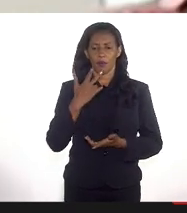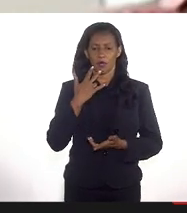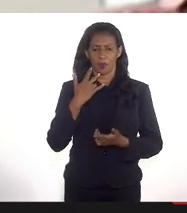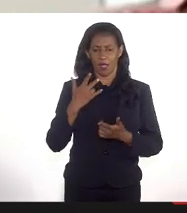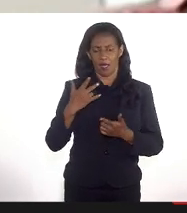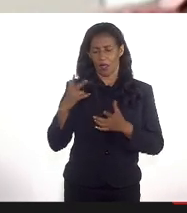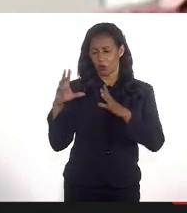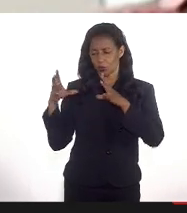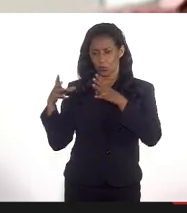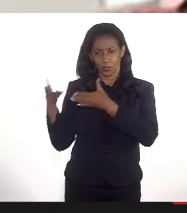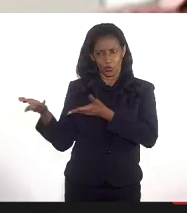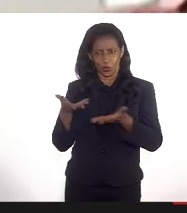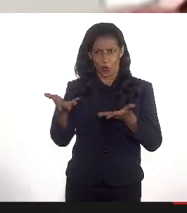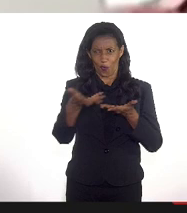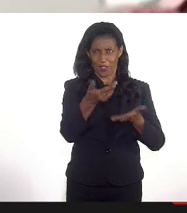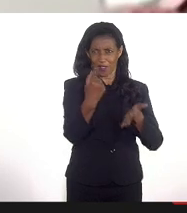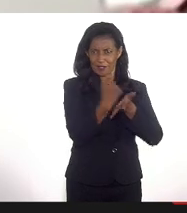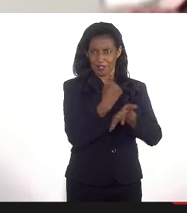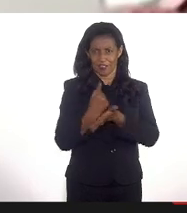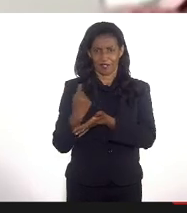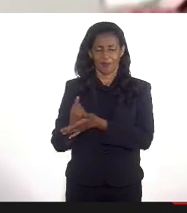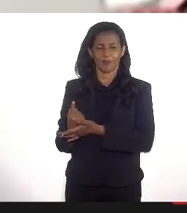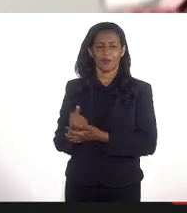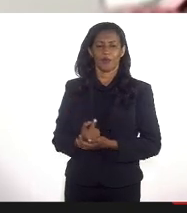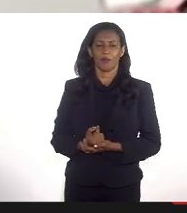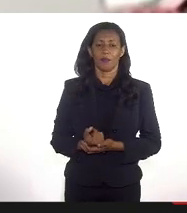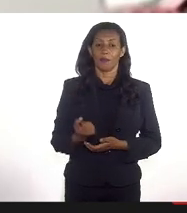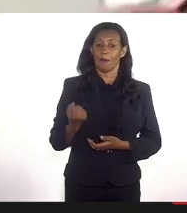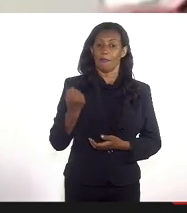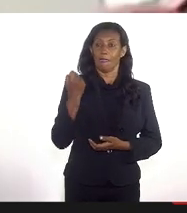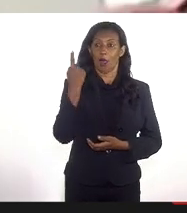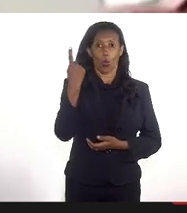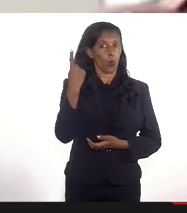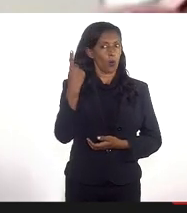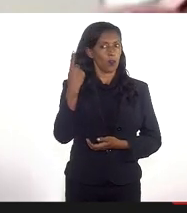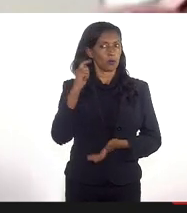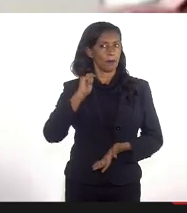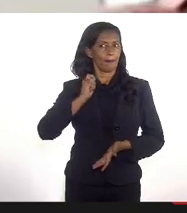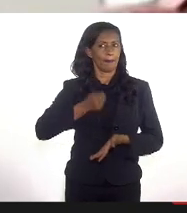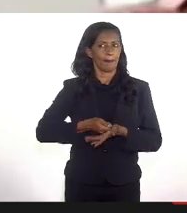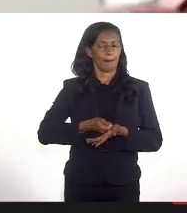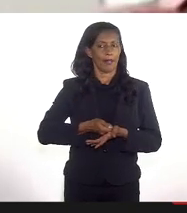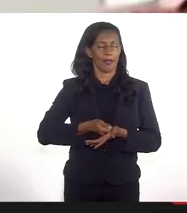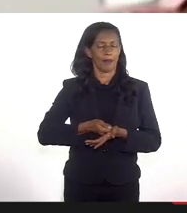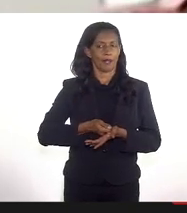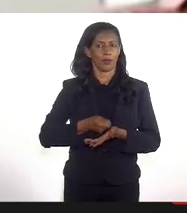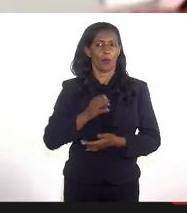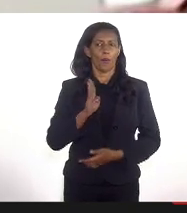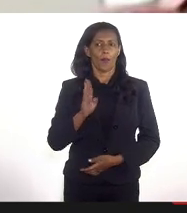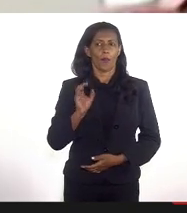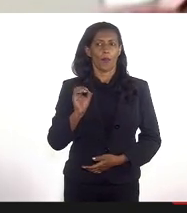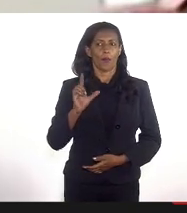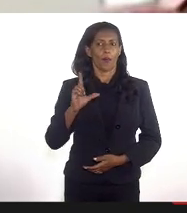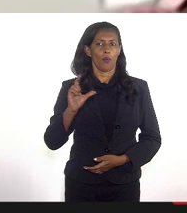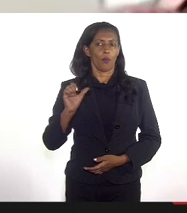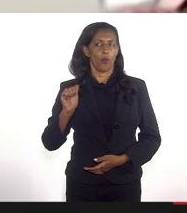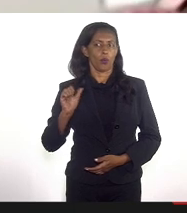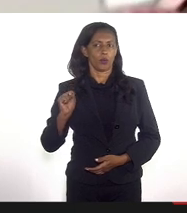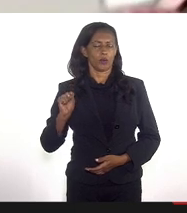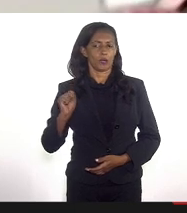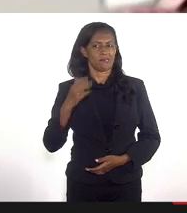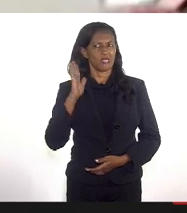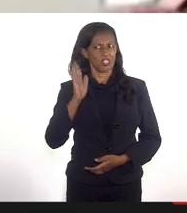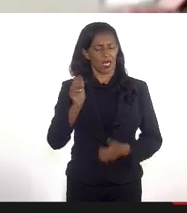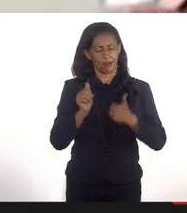né, dos nossos convidados. Uma é sobre o pagamento das bolsas. A gente tem acompanhado com muita atenção já há alguns anos